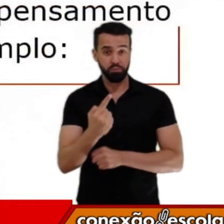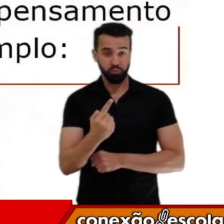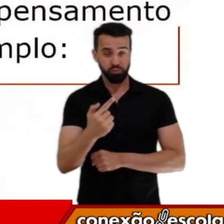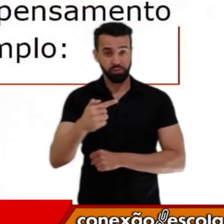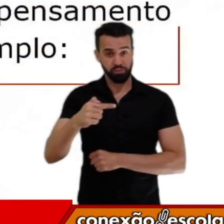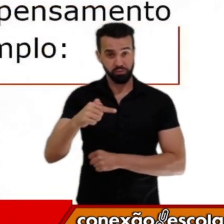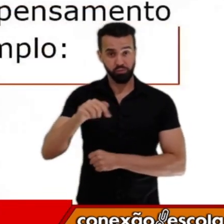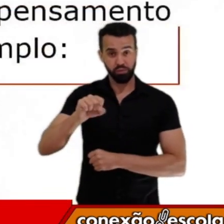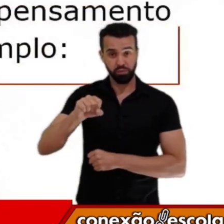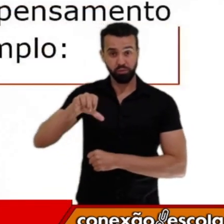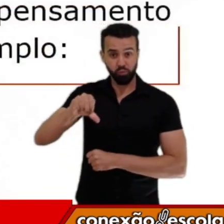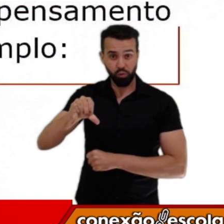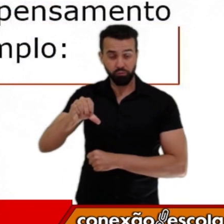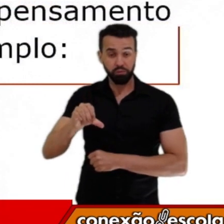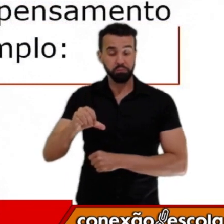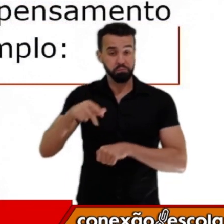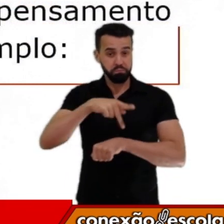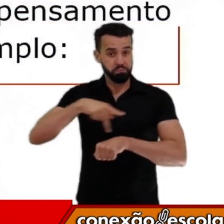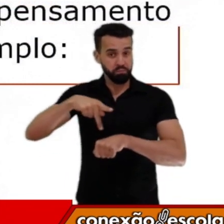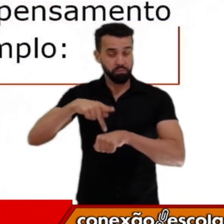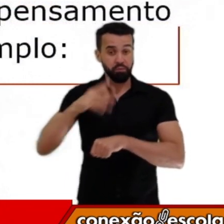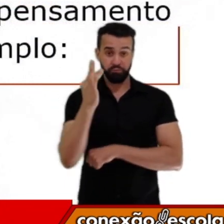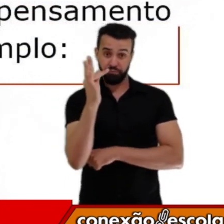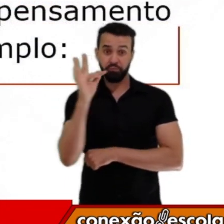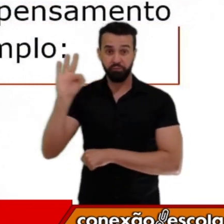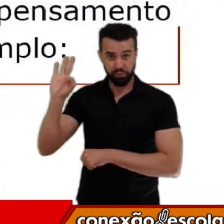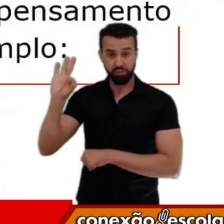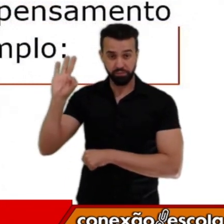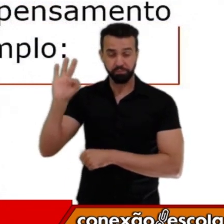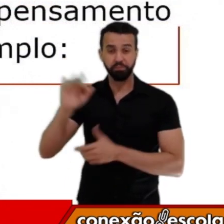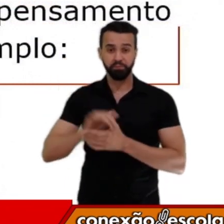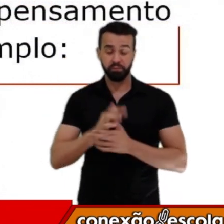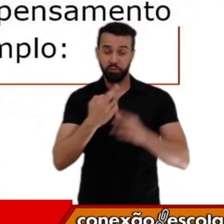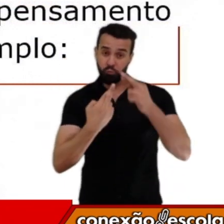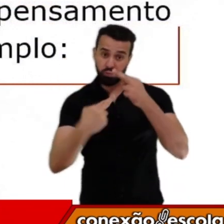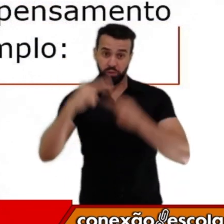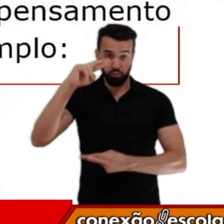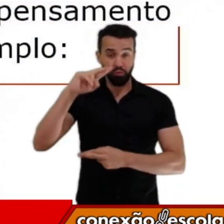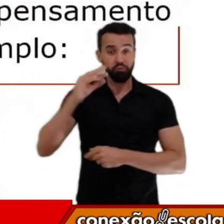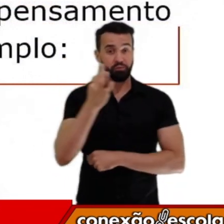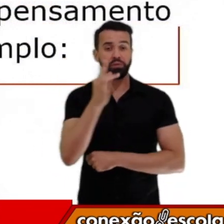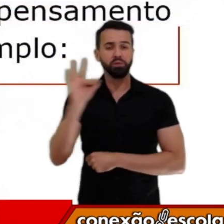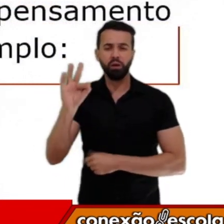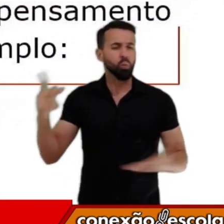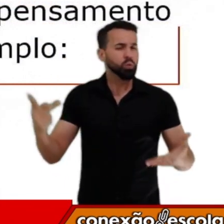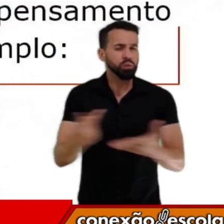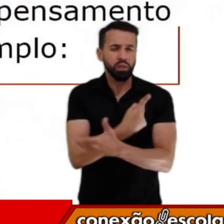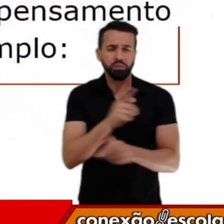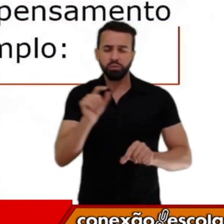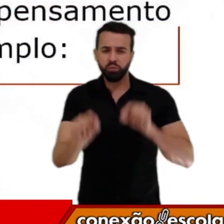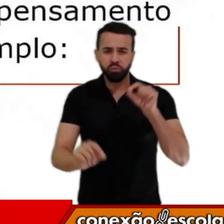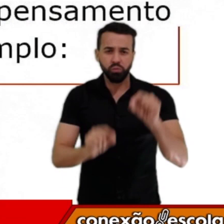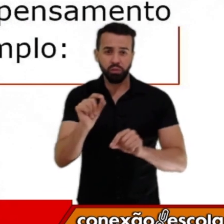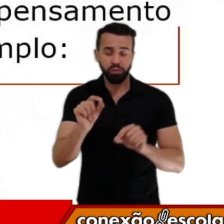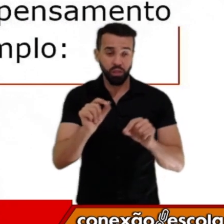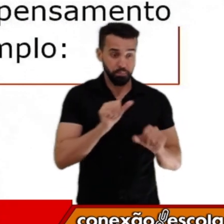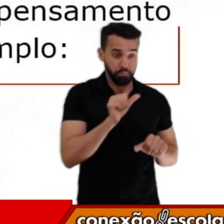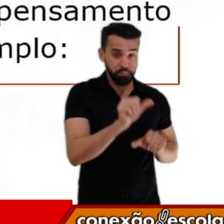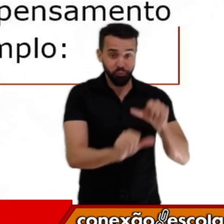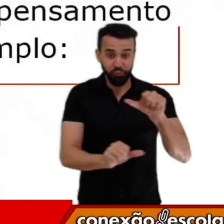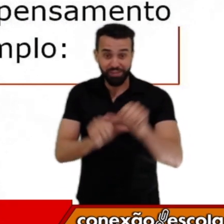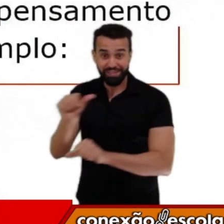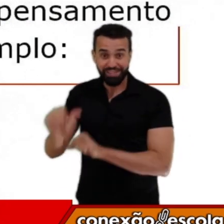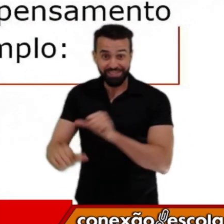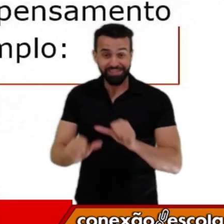1789 na França. E o que a Revolução Francesa ela provoca? Ela provoca justamente uma mudança. O próprio termo